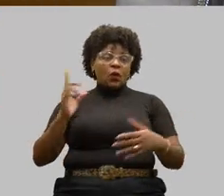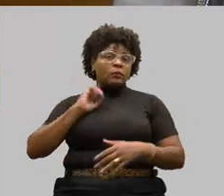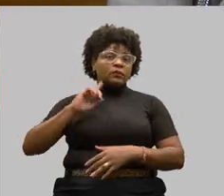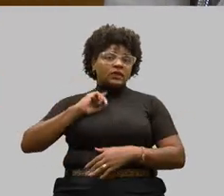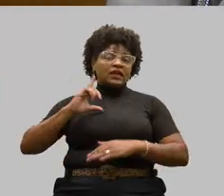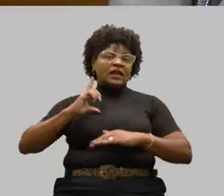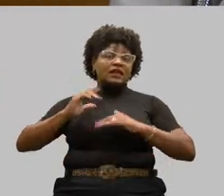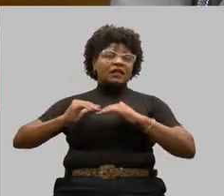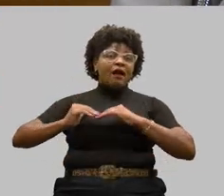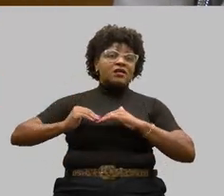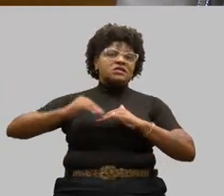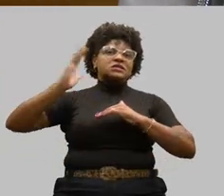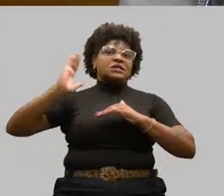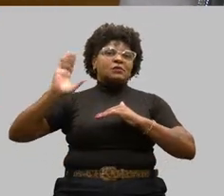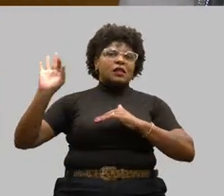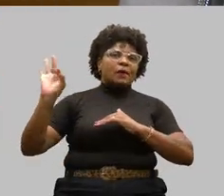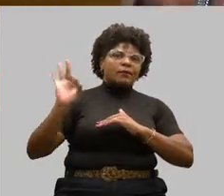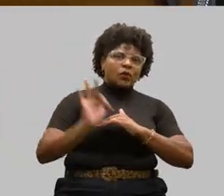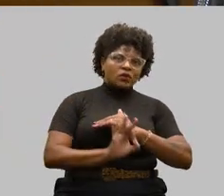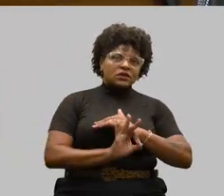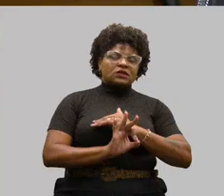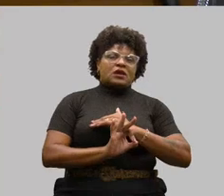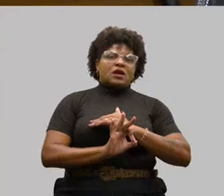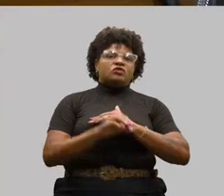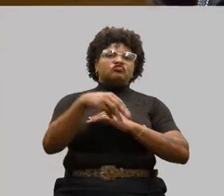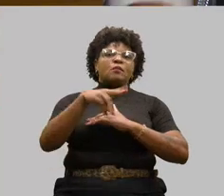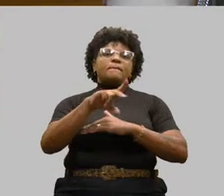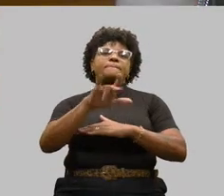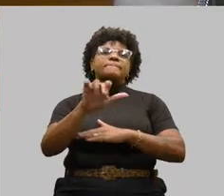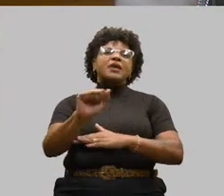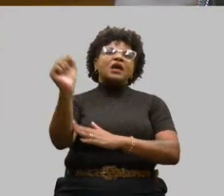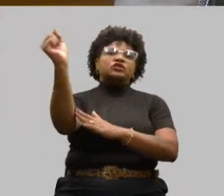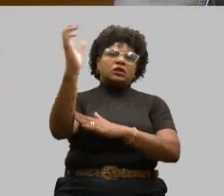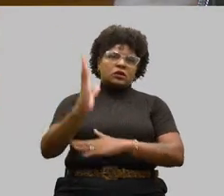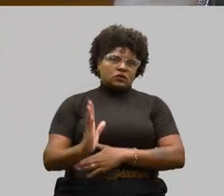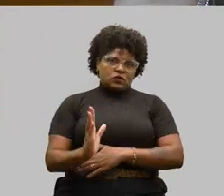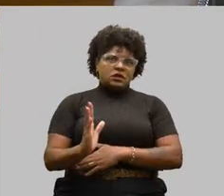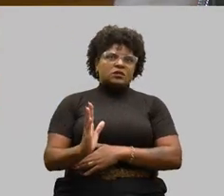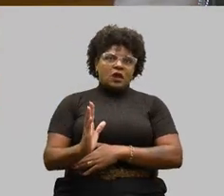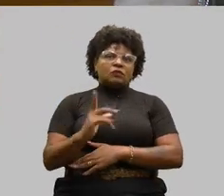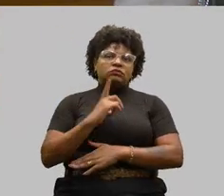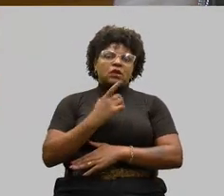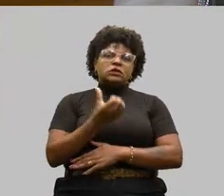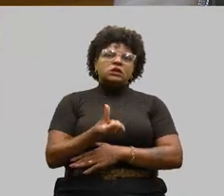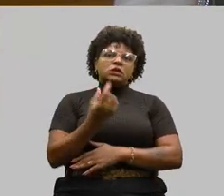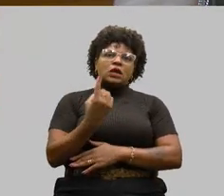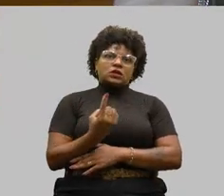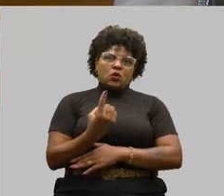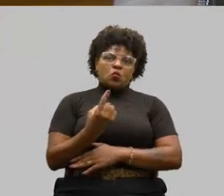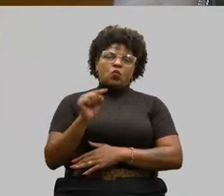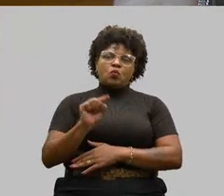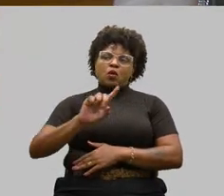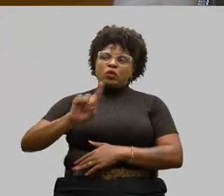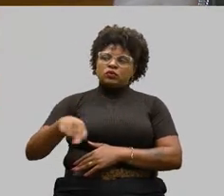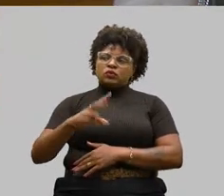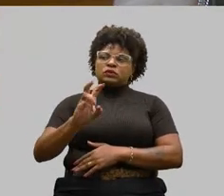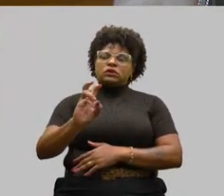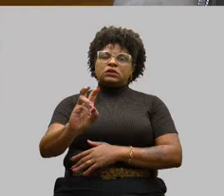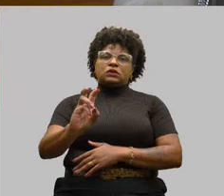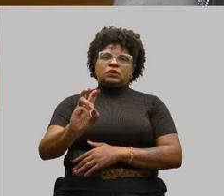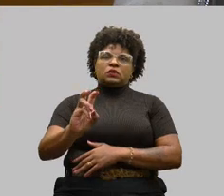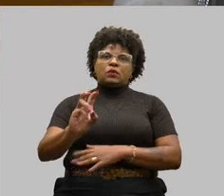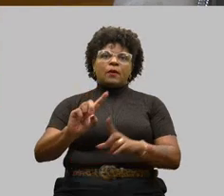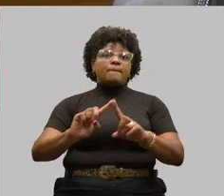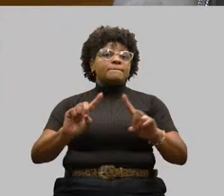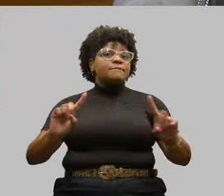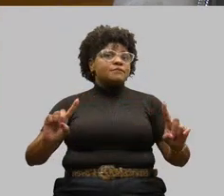do percentual Nacional então a gente tá com 61.5%, mas a gente pensar que